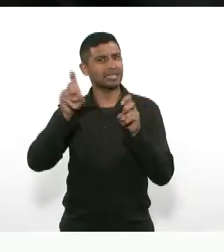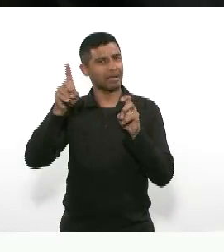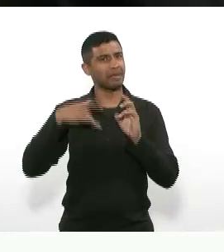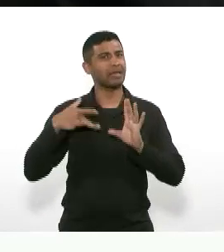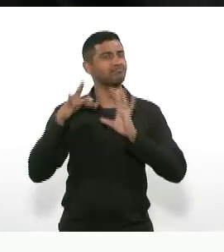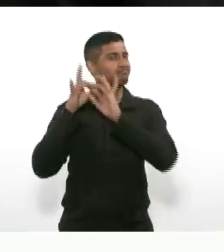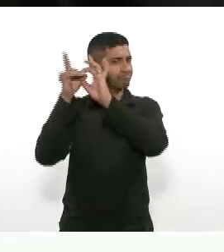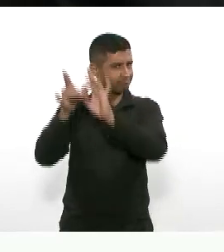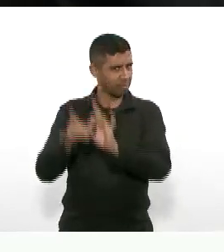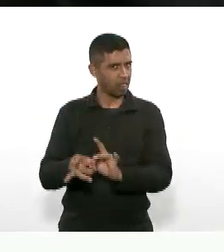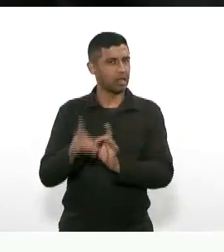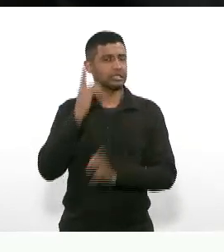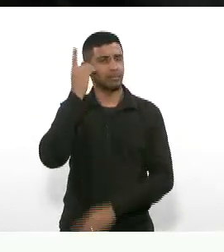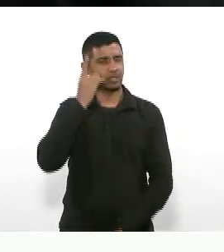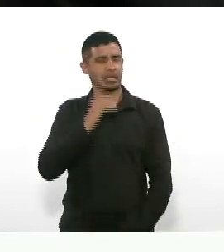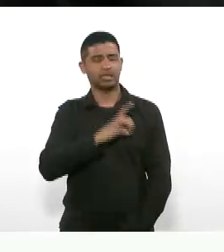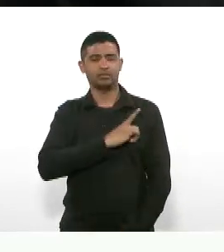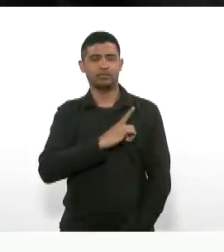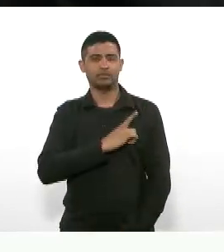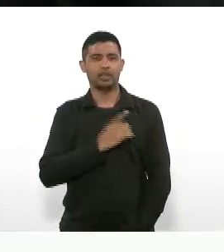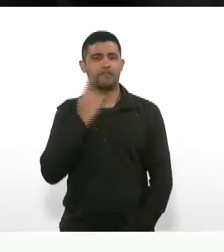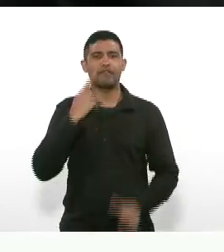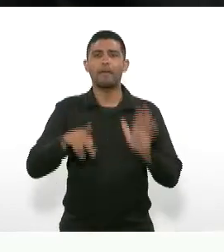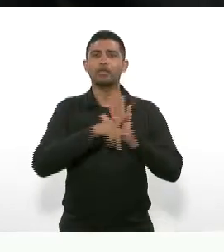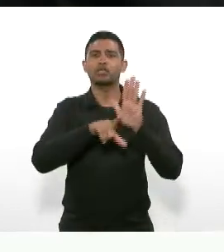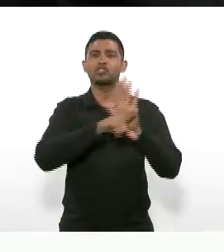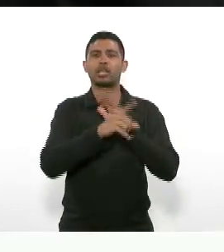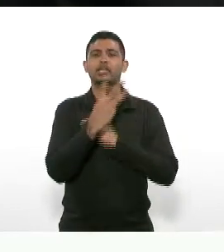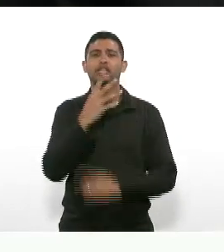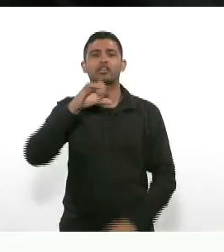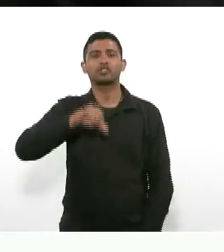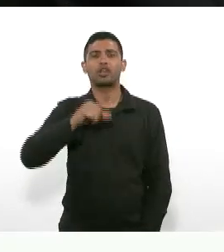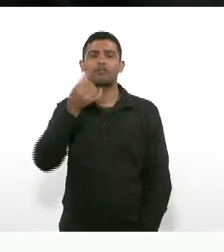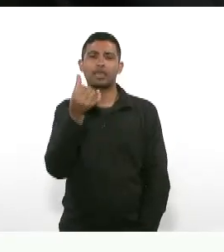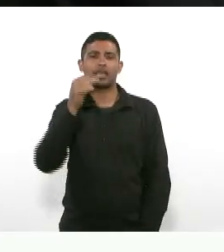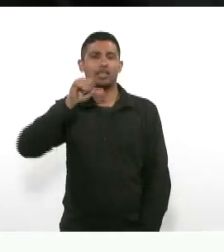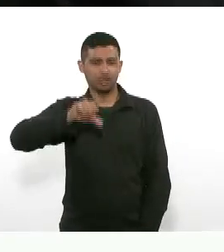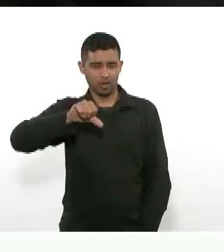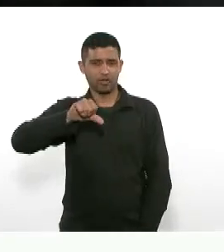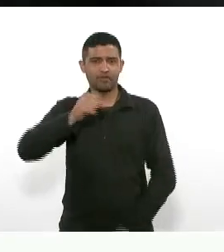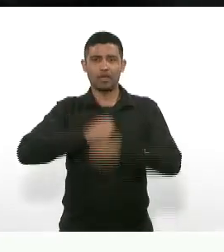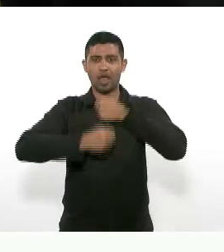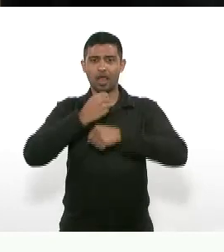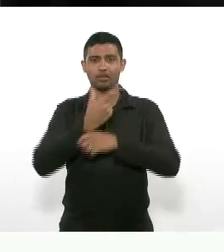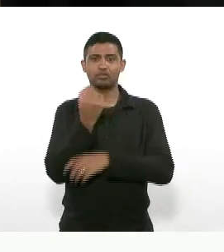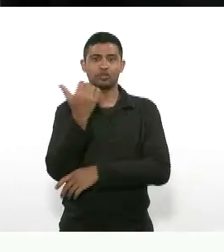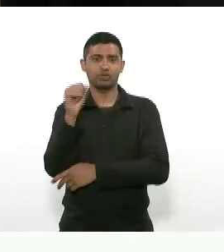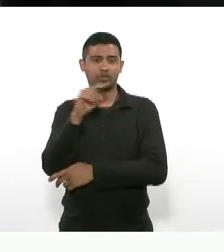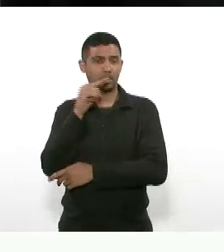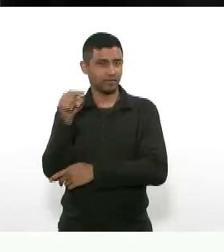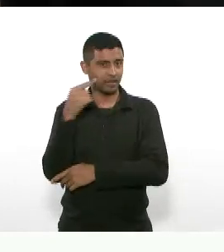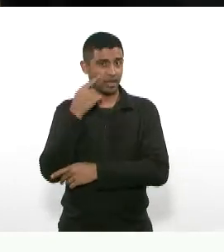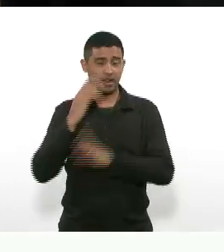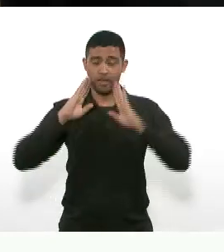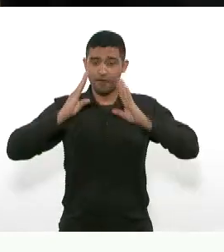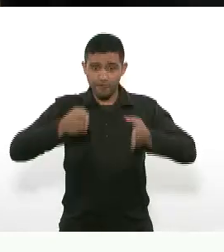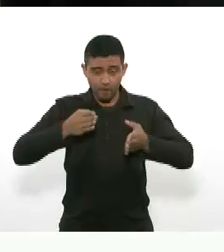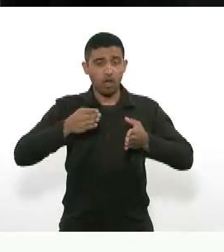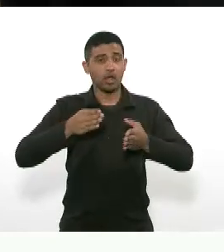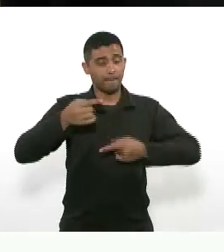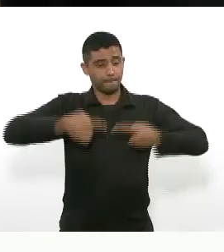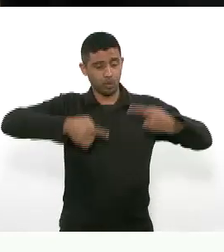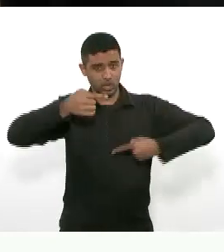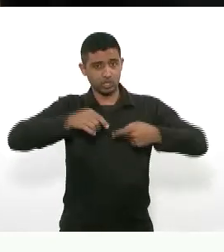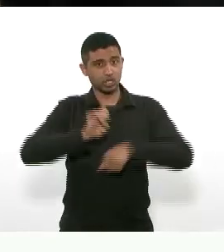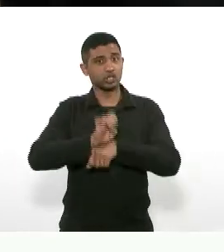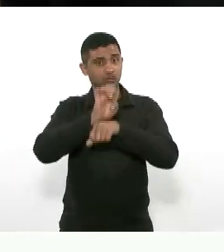pela deputada Marta Rocha. O projeto de lei 3969 de 2018 tem por objetivo estabelecer a política estadual de segurança pública e